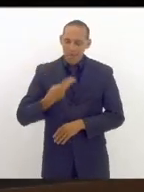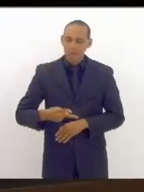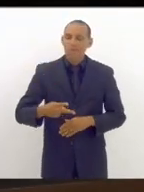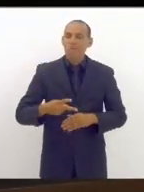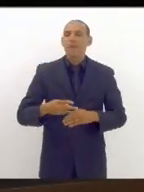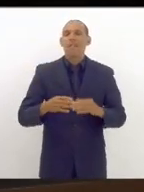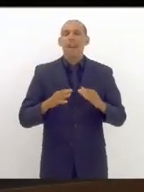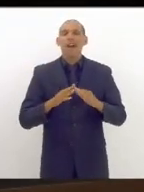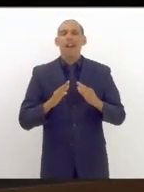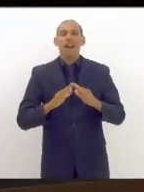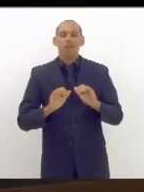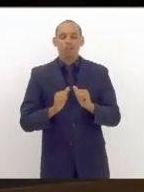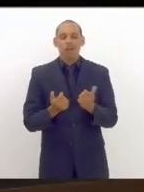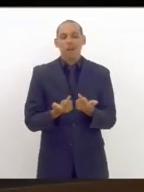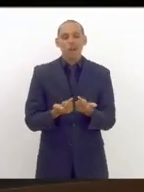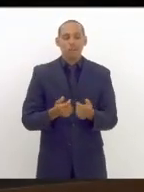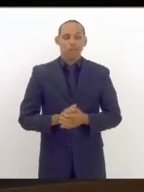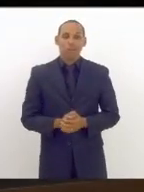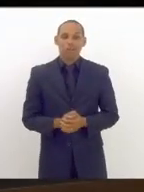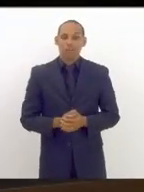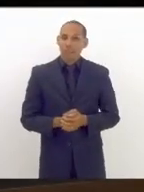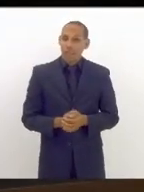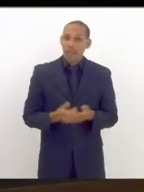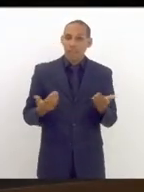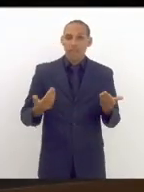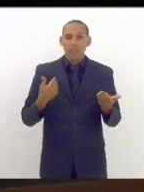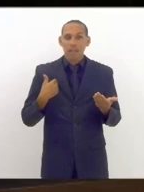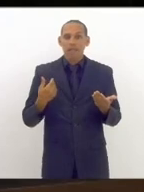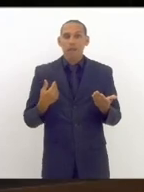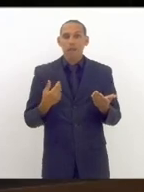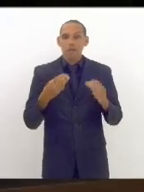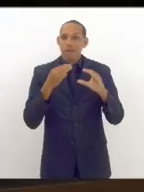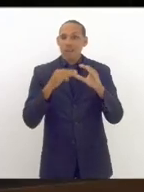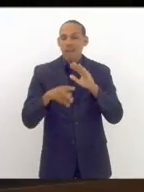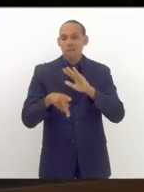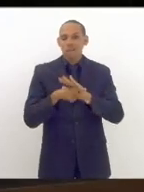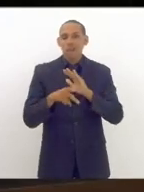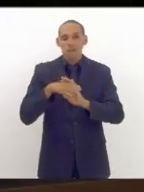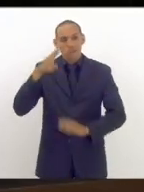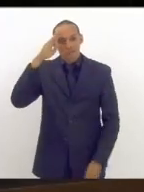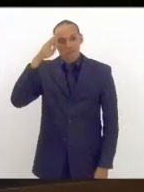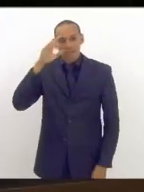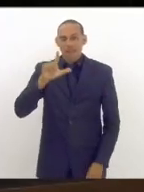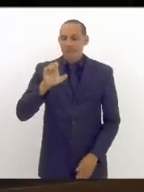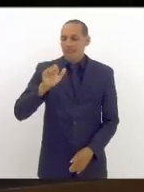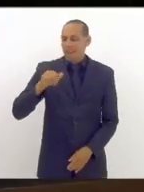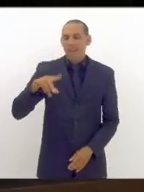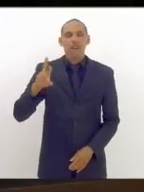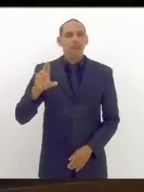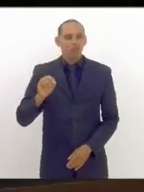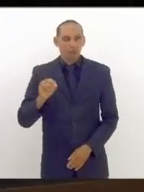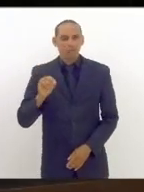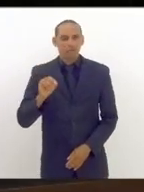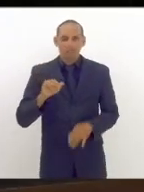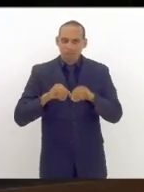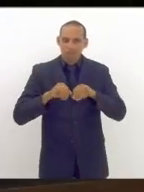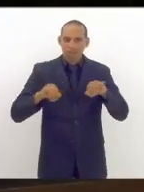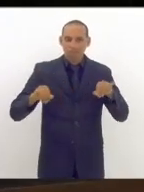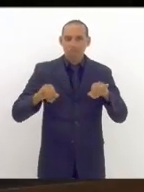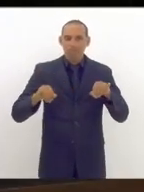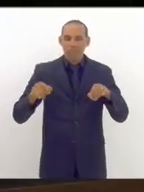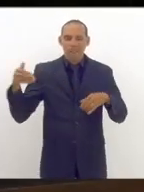Leis. Trago aqui a mensagem do nosso comandante Leandro Monteiro, que ele não pôde comparecer,